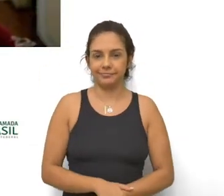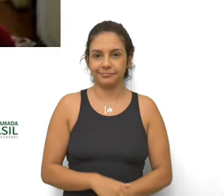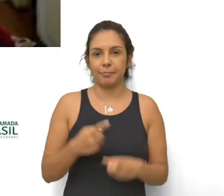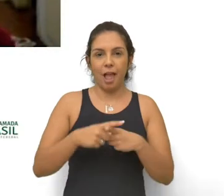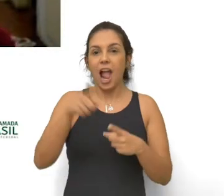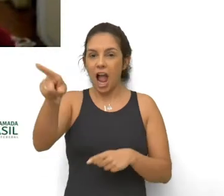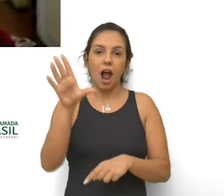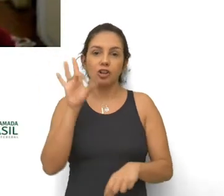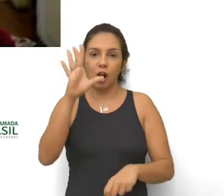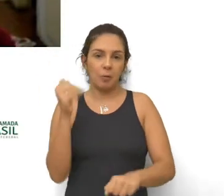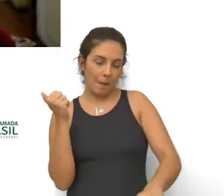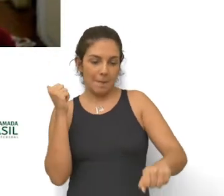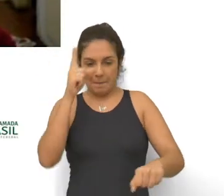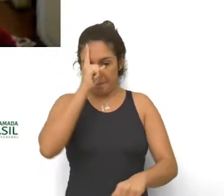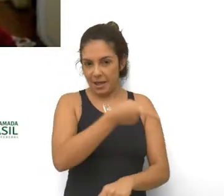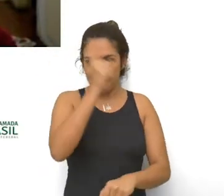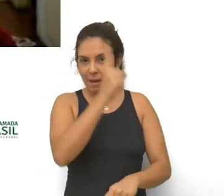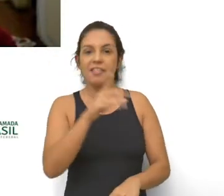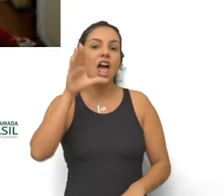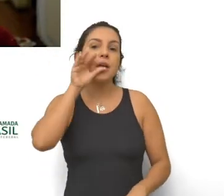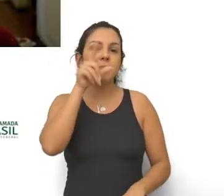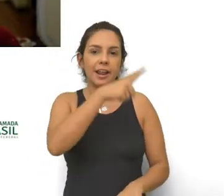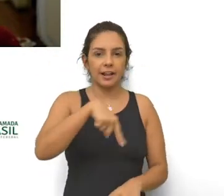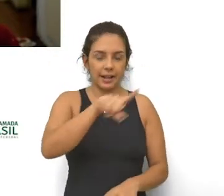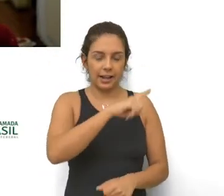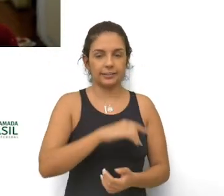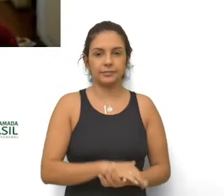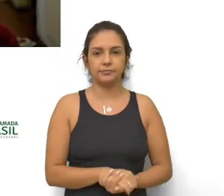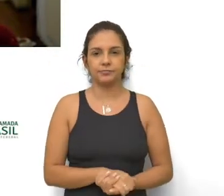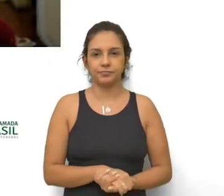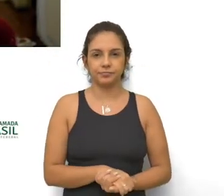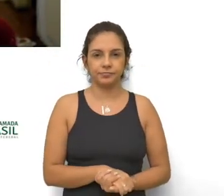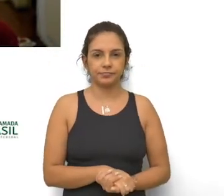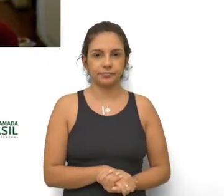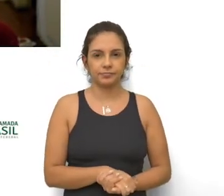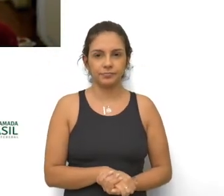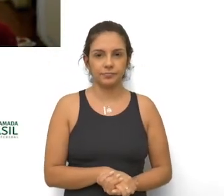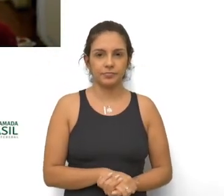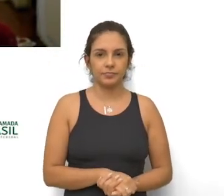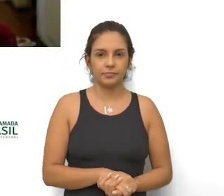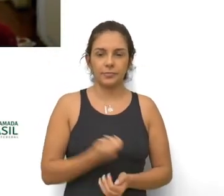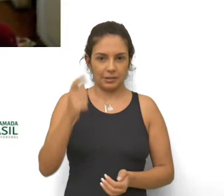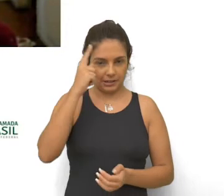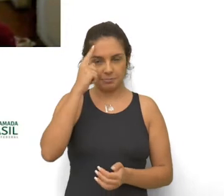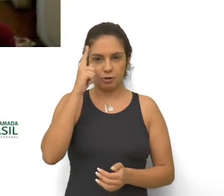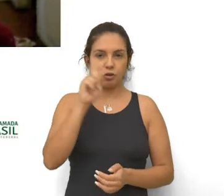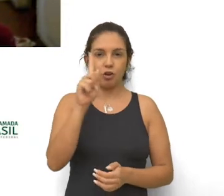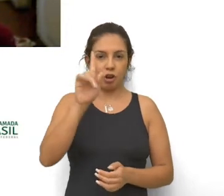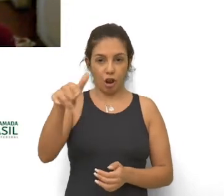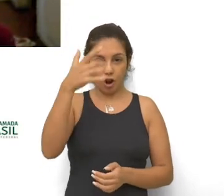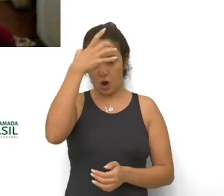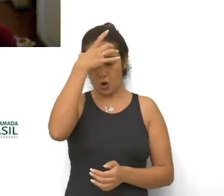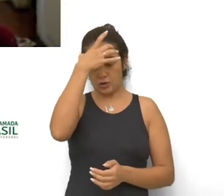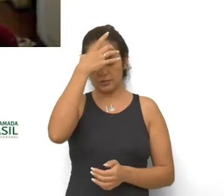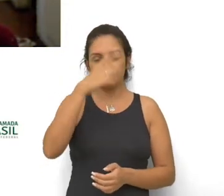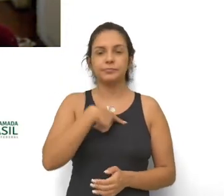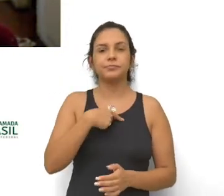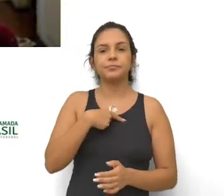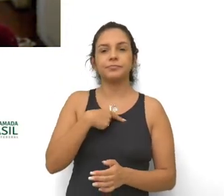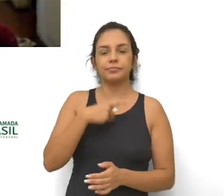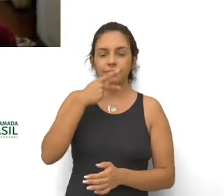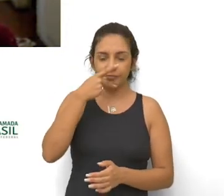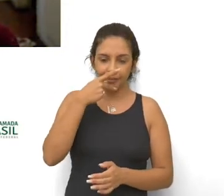o seu horário de saída regulamentado. Ô Maria Rita, porque você falou... não passou pela cabeça dela, é inconsciente. Você falou uma